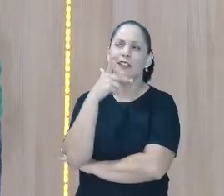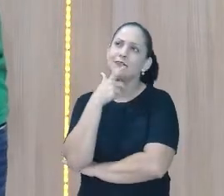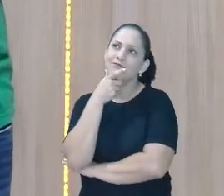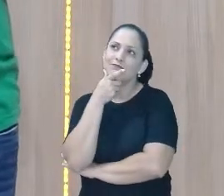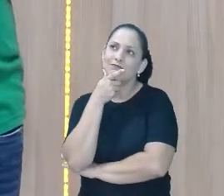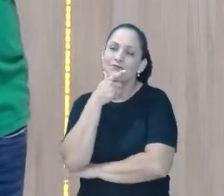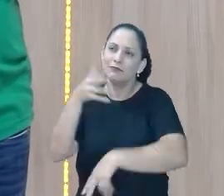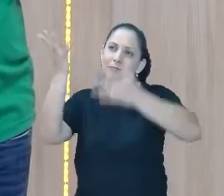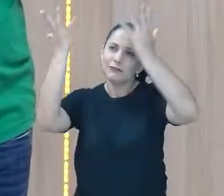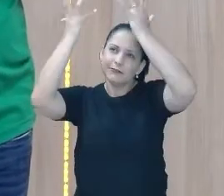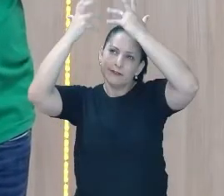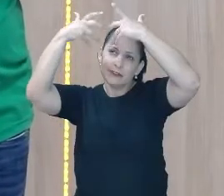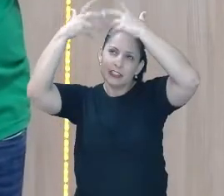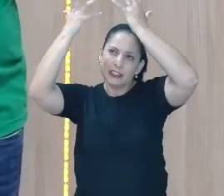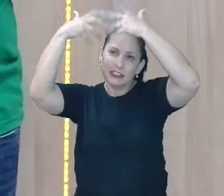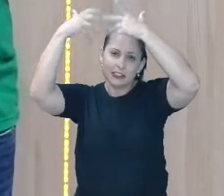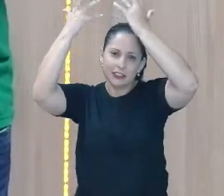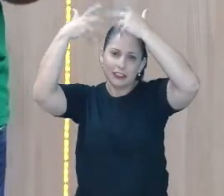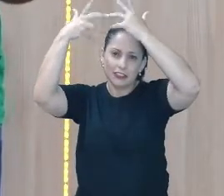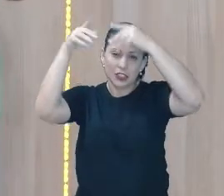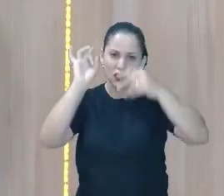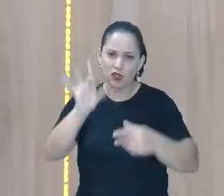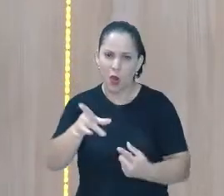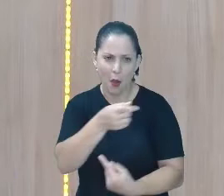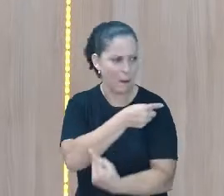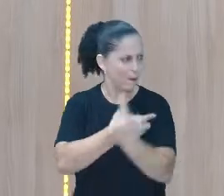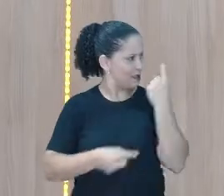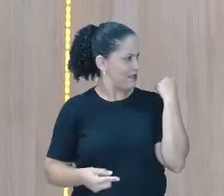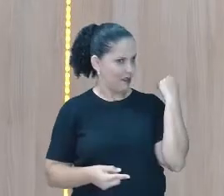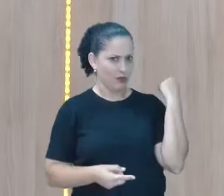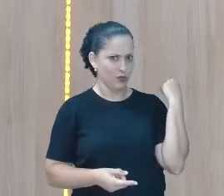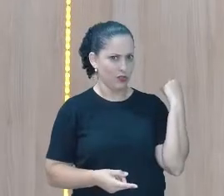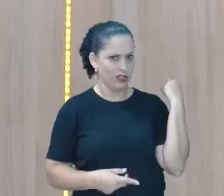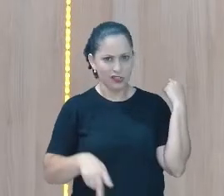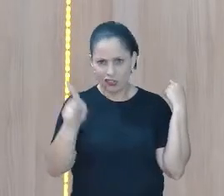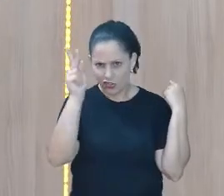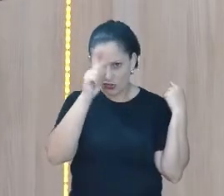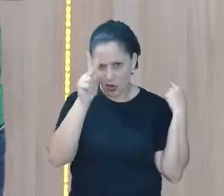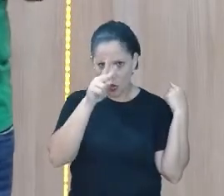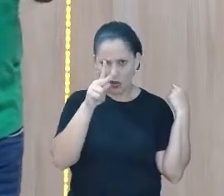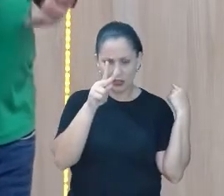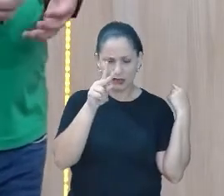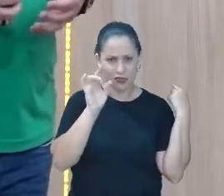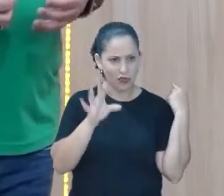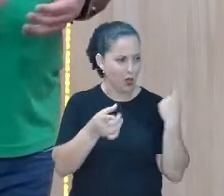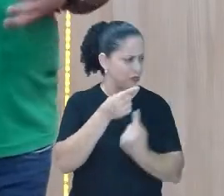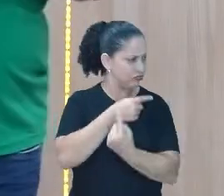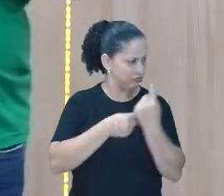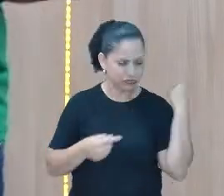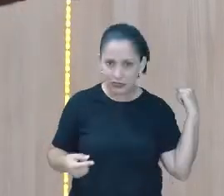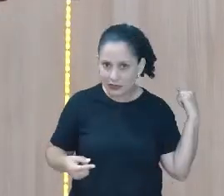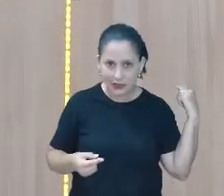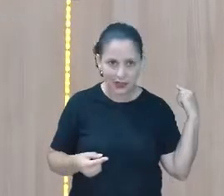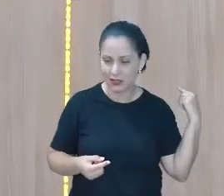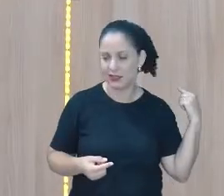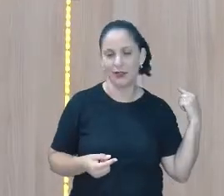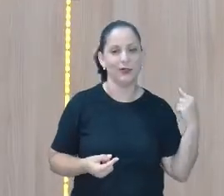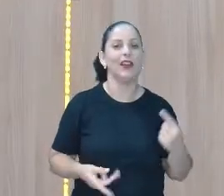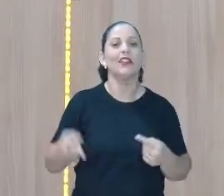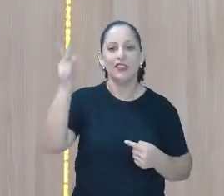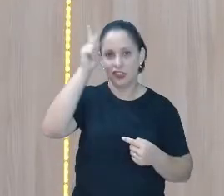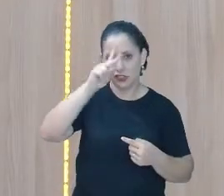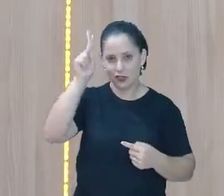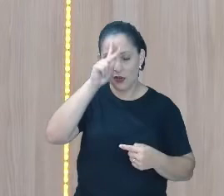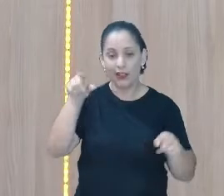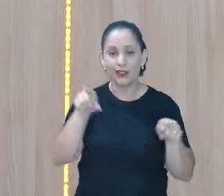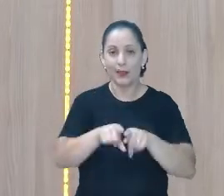história ela estuda somente o passado? Não, a história não vai se preocupar somente com o passado. A história se preocupa também